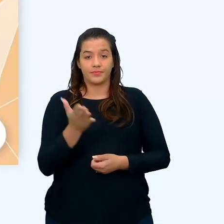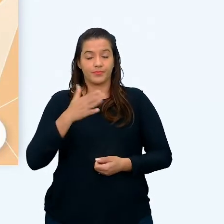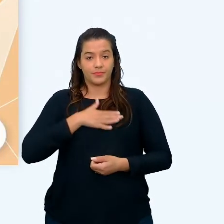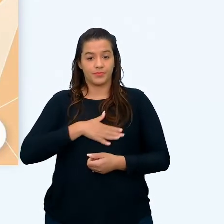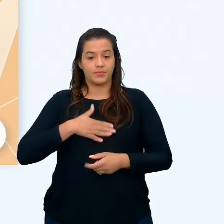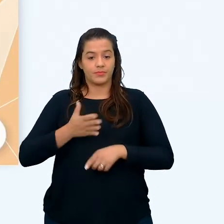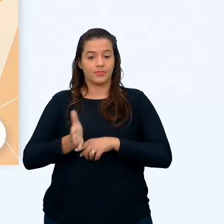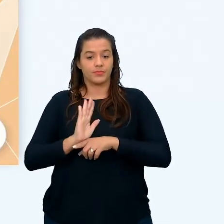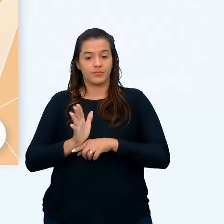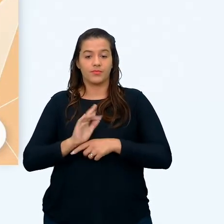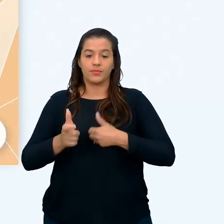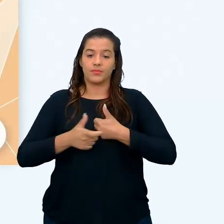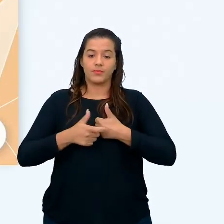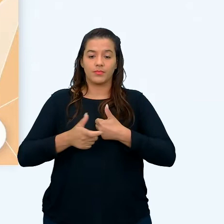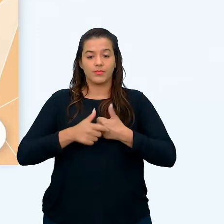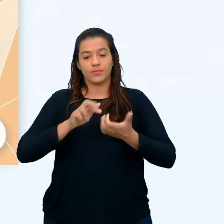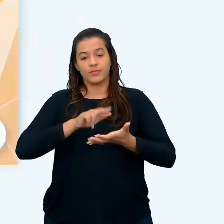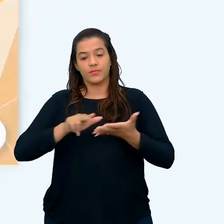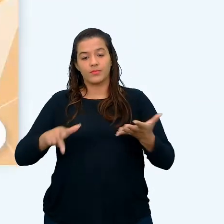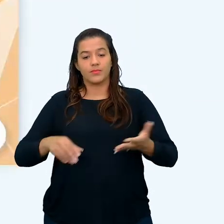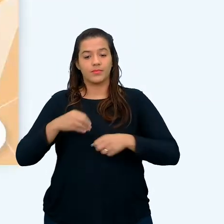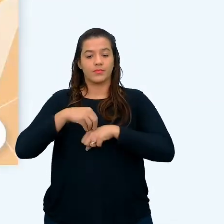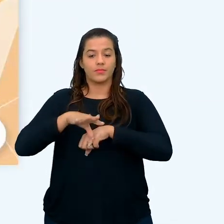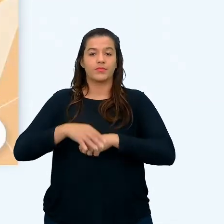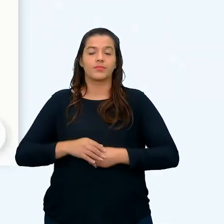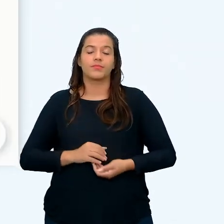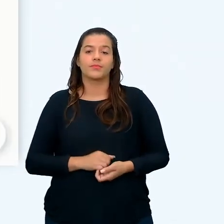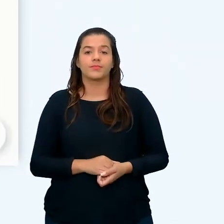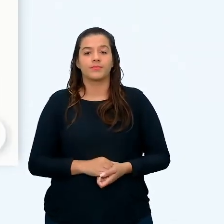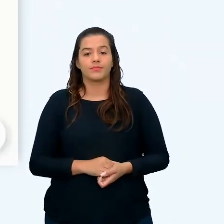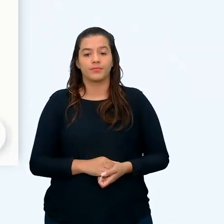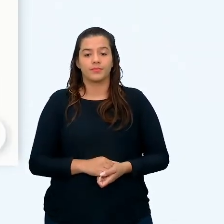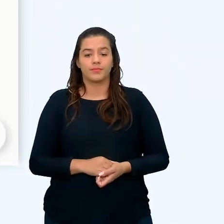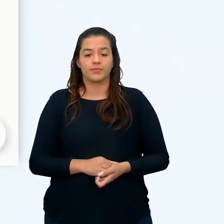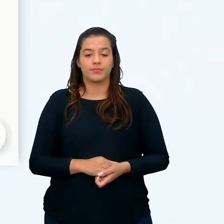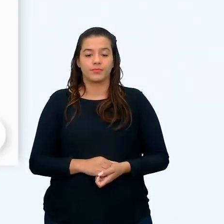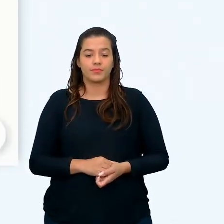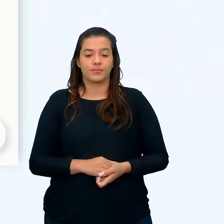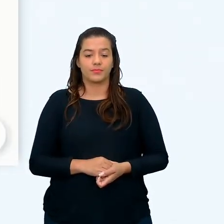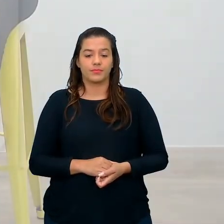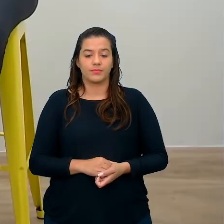vídeo? Deixe seu comentário ou faça uma sugestão e até mais!